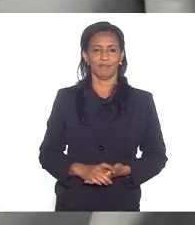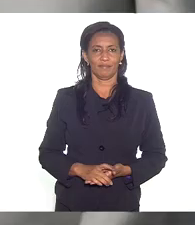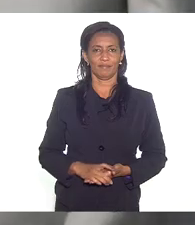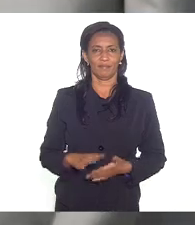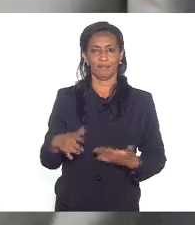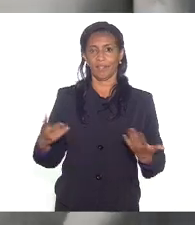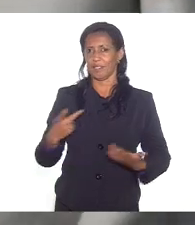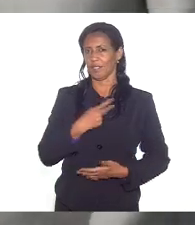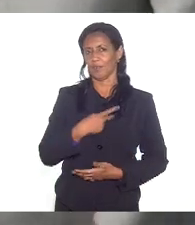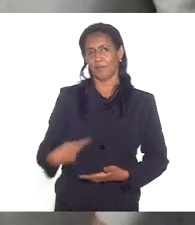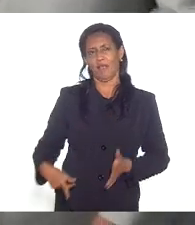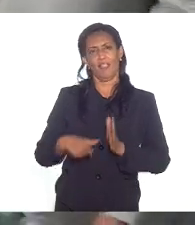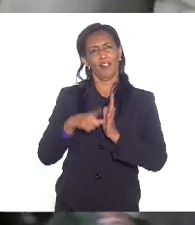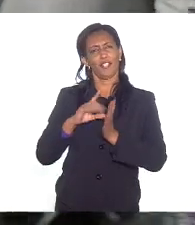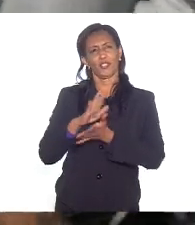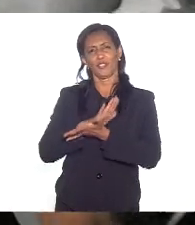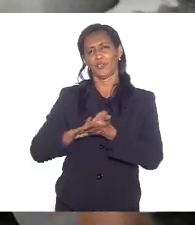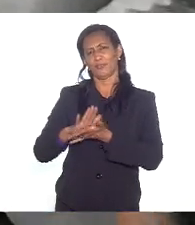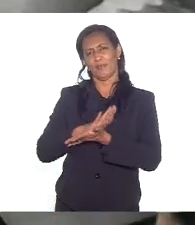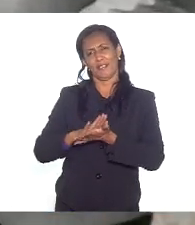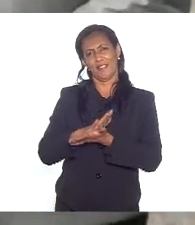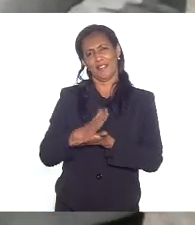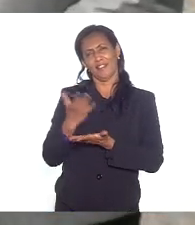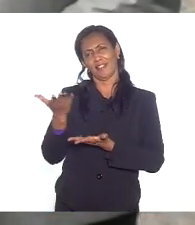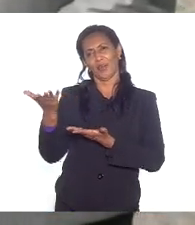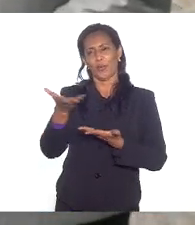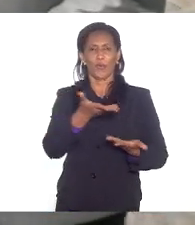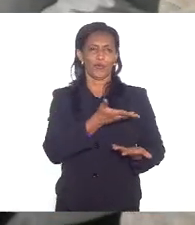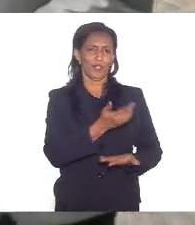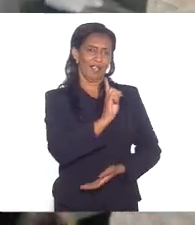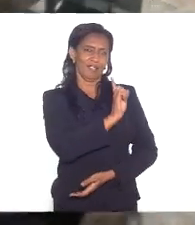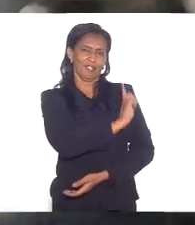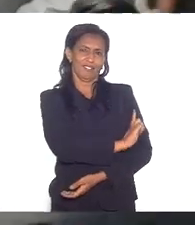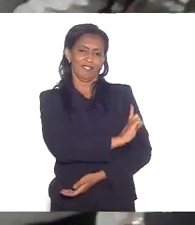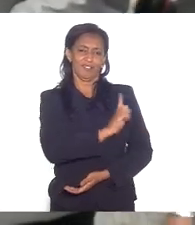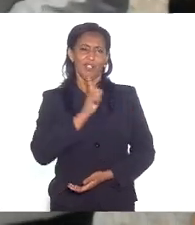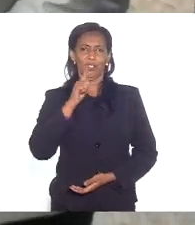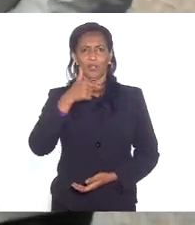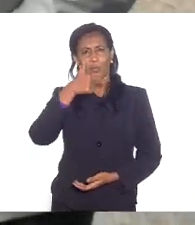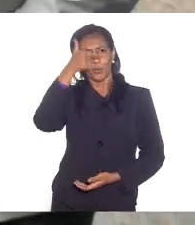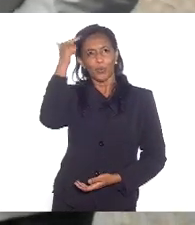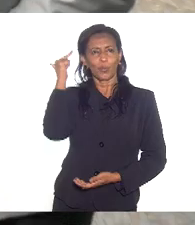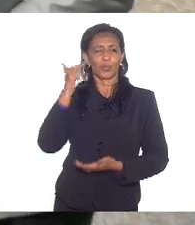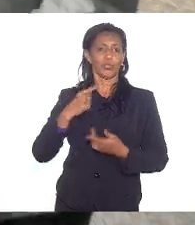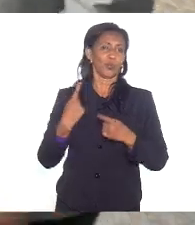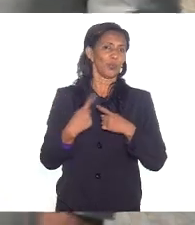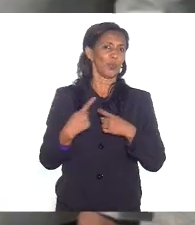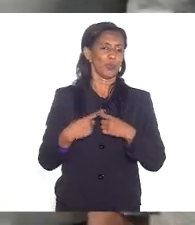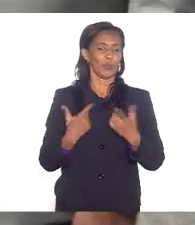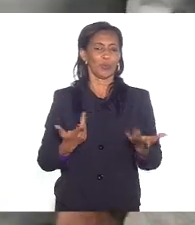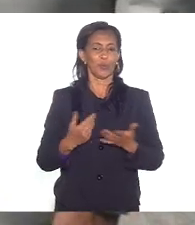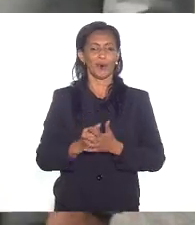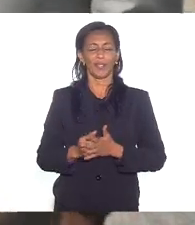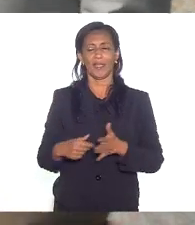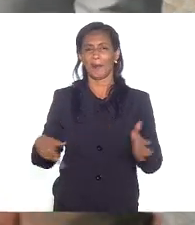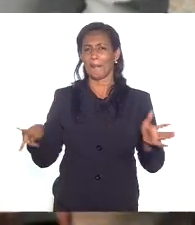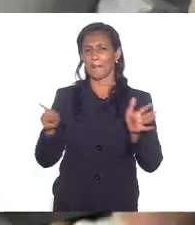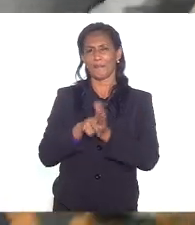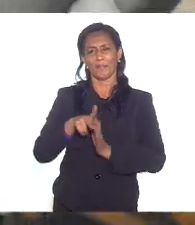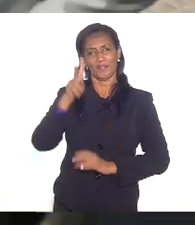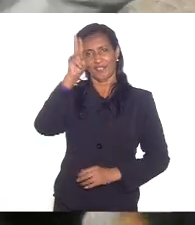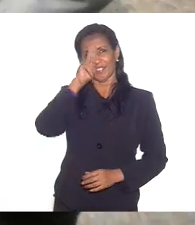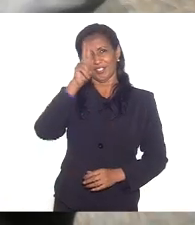mande mais nada eu gostaria de chamar o doutor da escola aqui ao meu lado é porque isso faz parte da